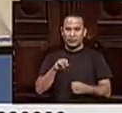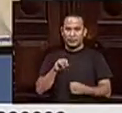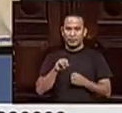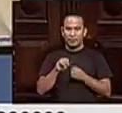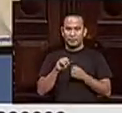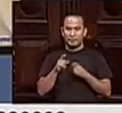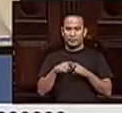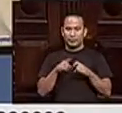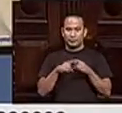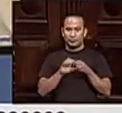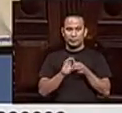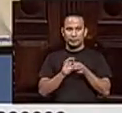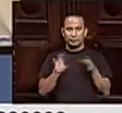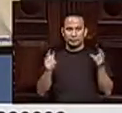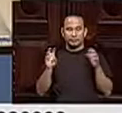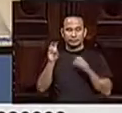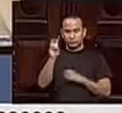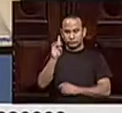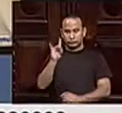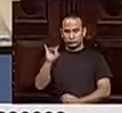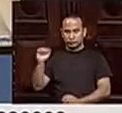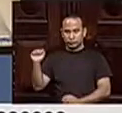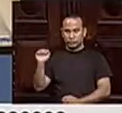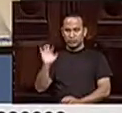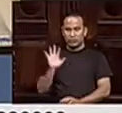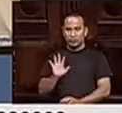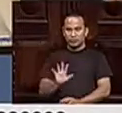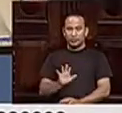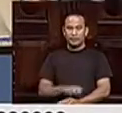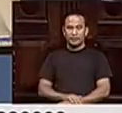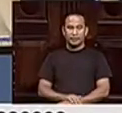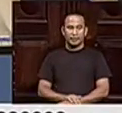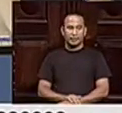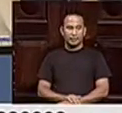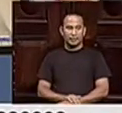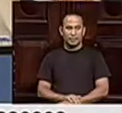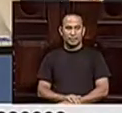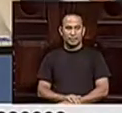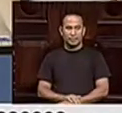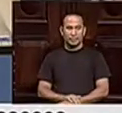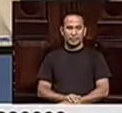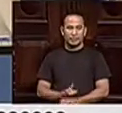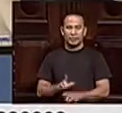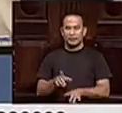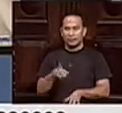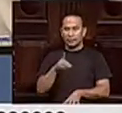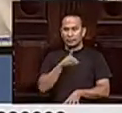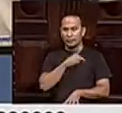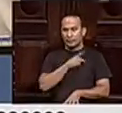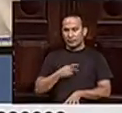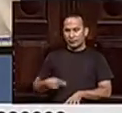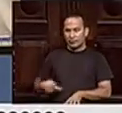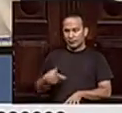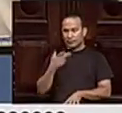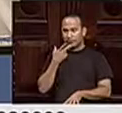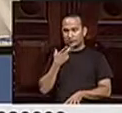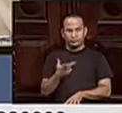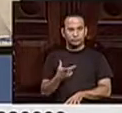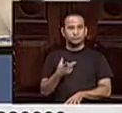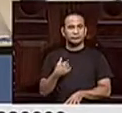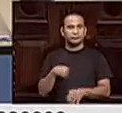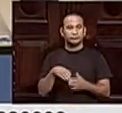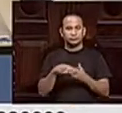por isso o painel está com a licença, mas que, segundo a assessoria do presidente Wagner Monte, ele voltará amanhã para